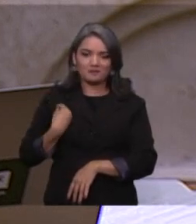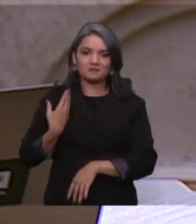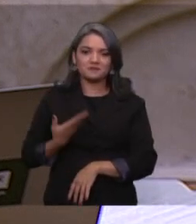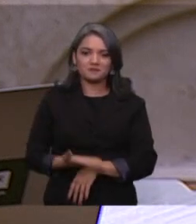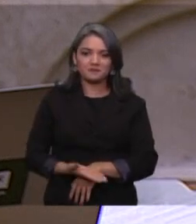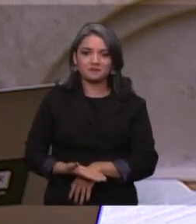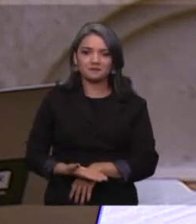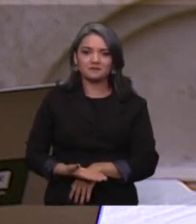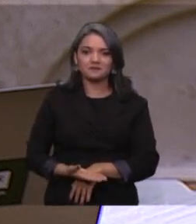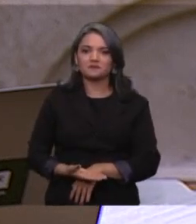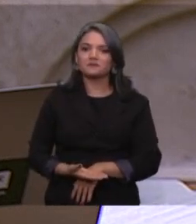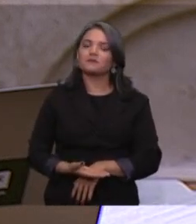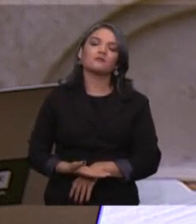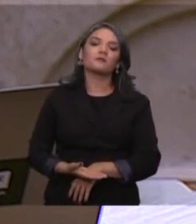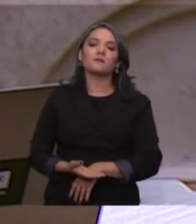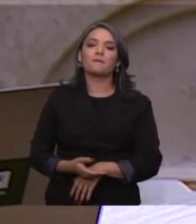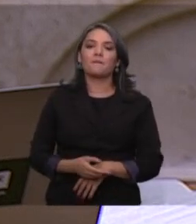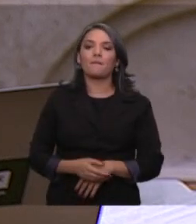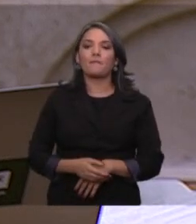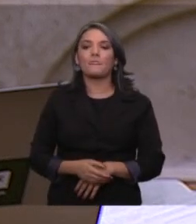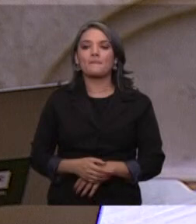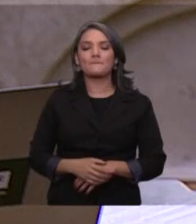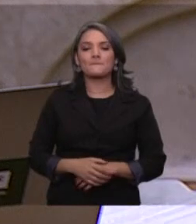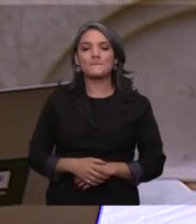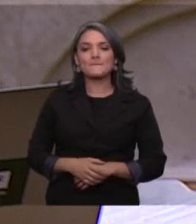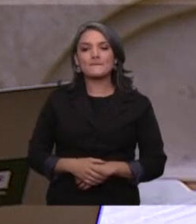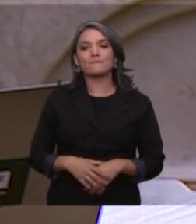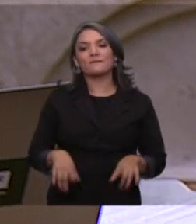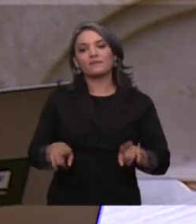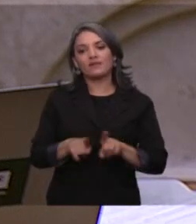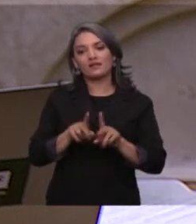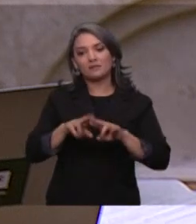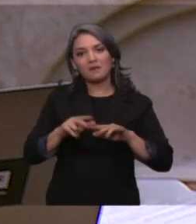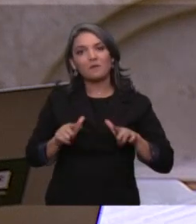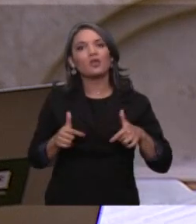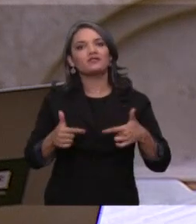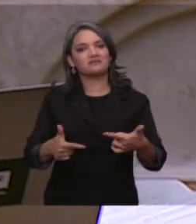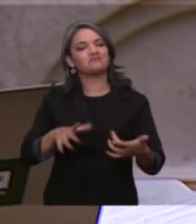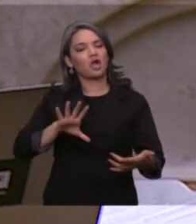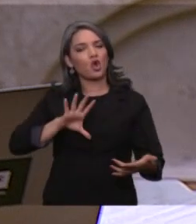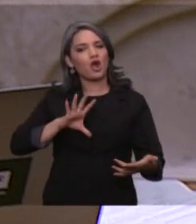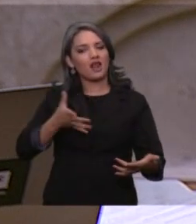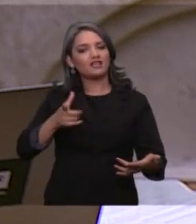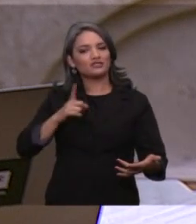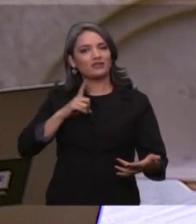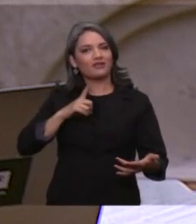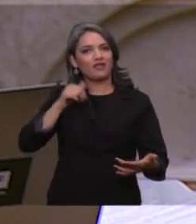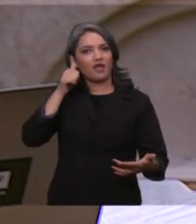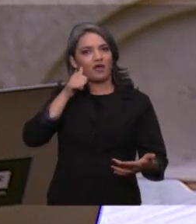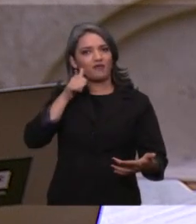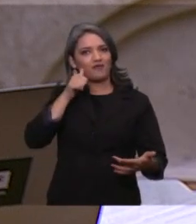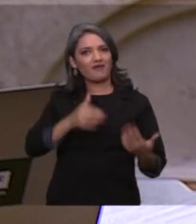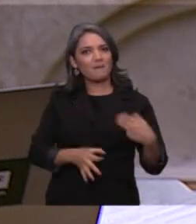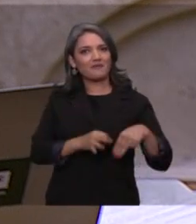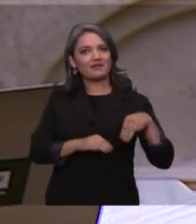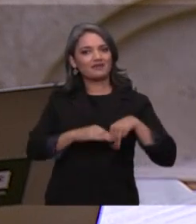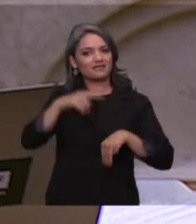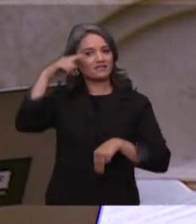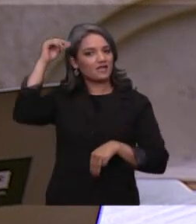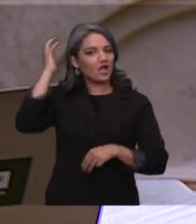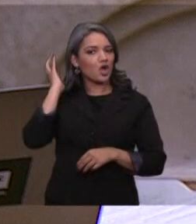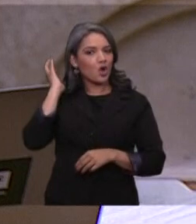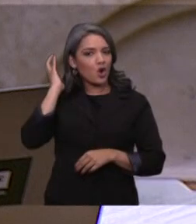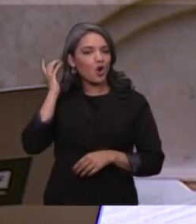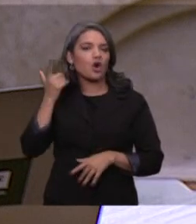mulheres, e por uma iniciativa pioneira, corajosa e muito relevante da ministra Rosa Weber, com o